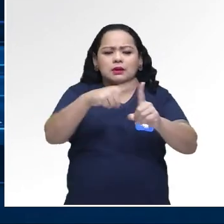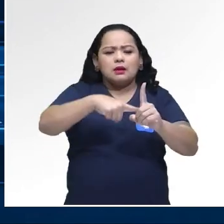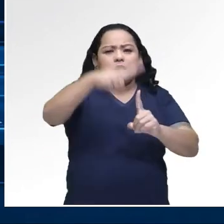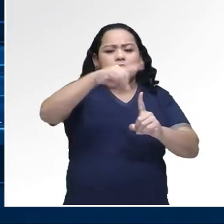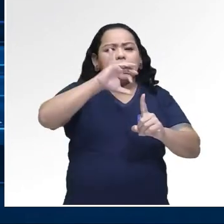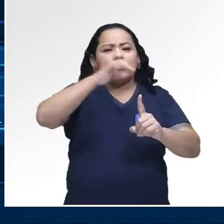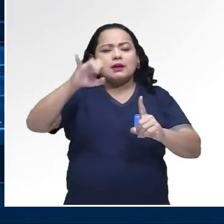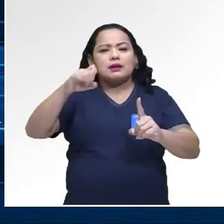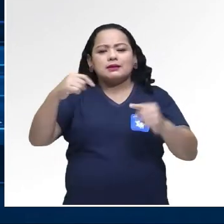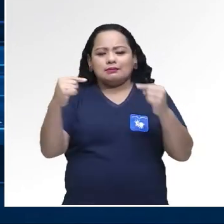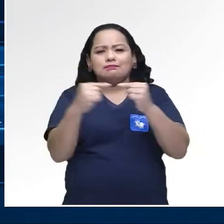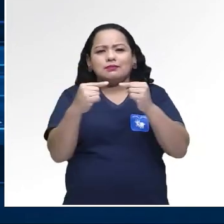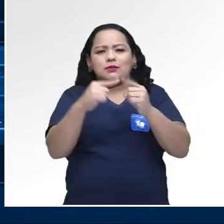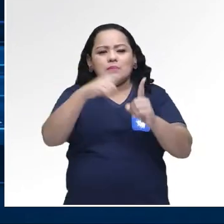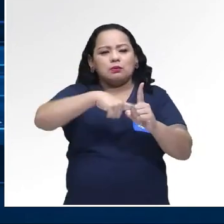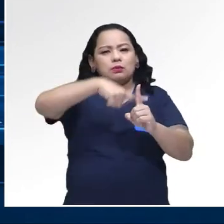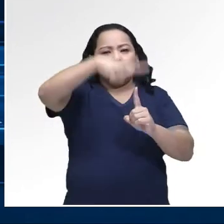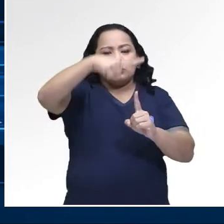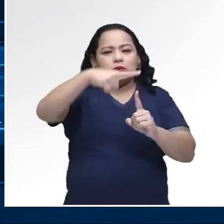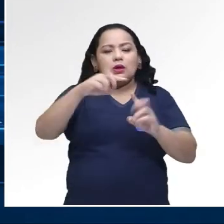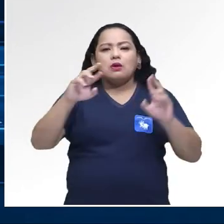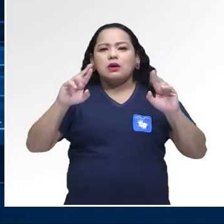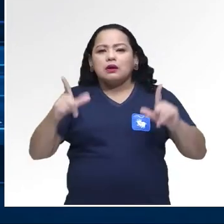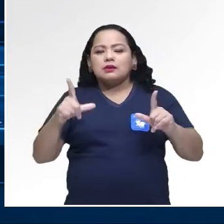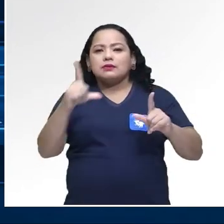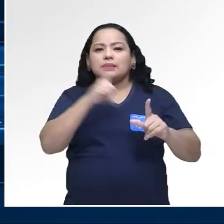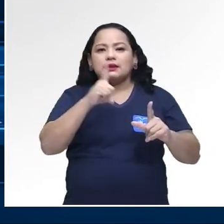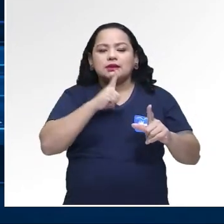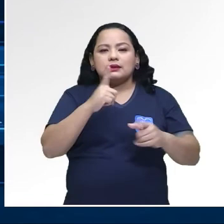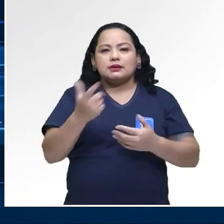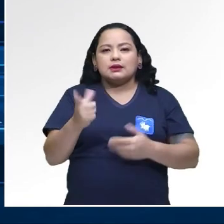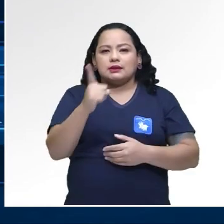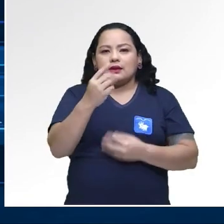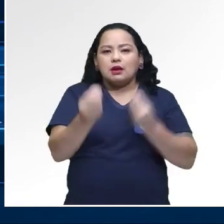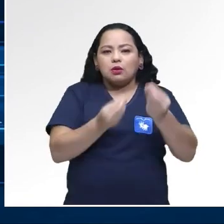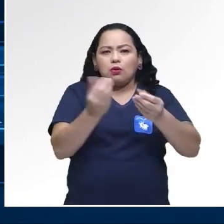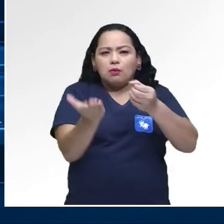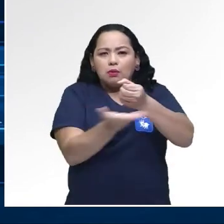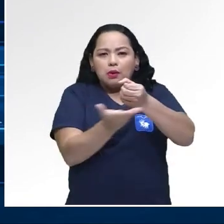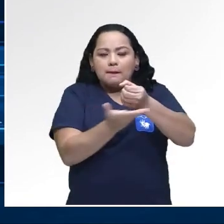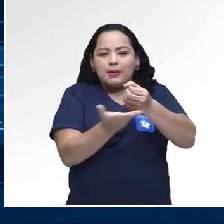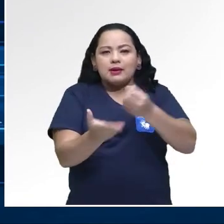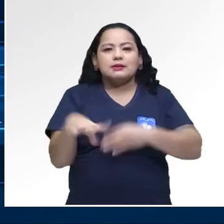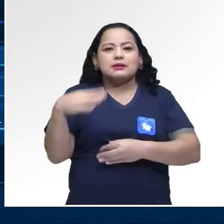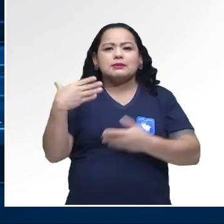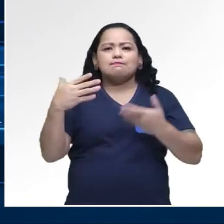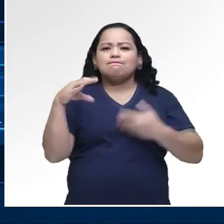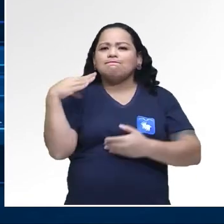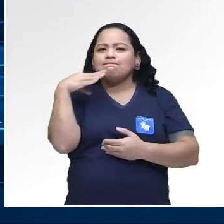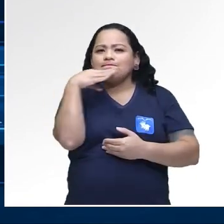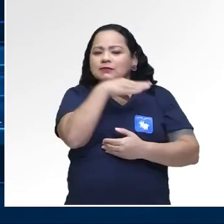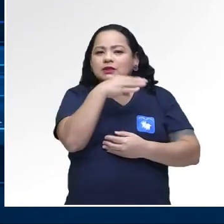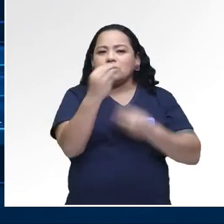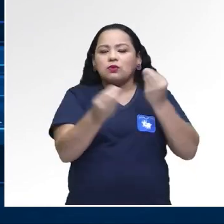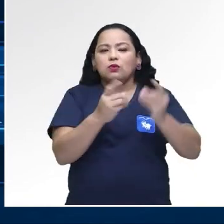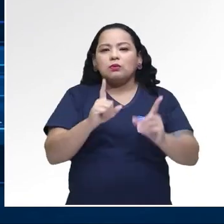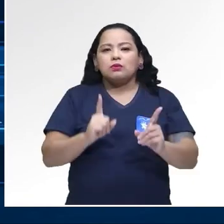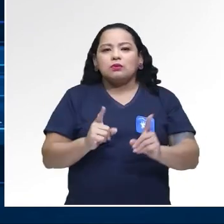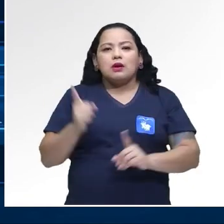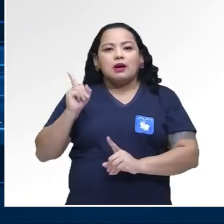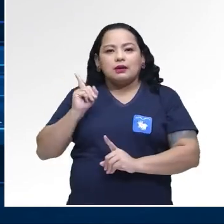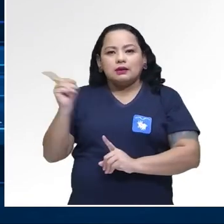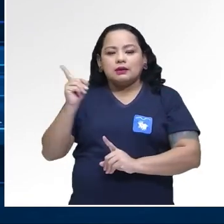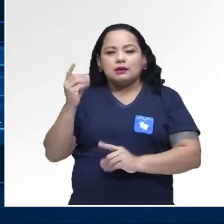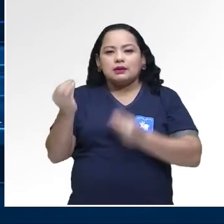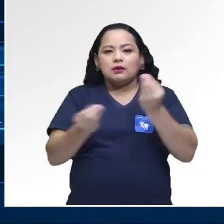com a temperatura. Né? Então, a diferença está na fonte de calor, que neste caso é através